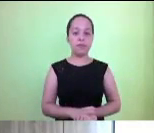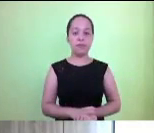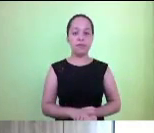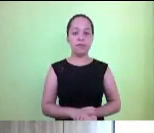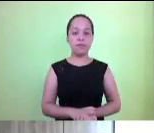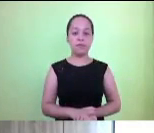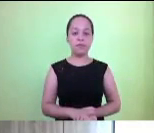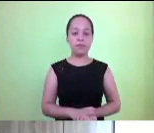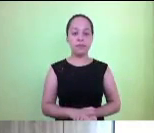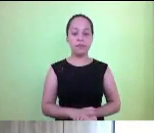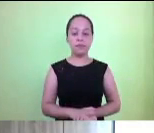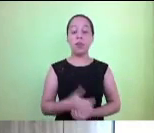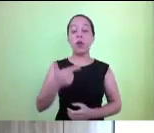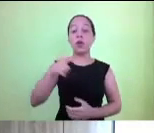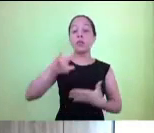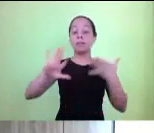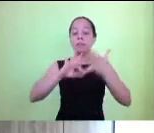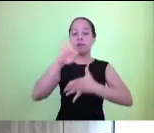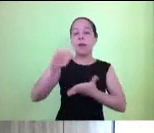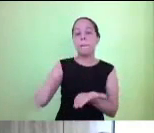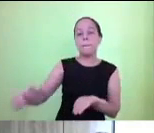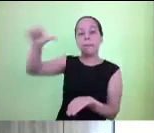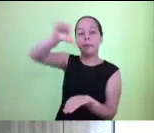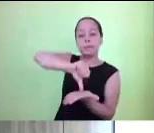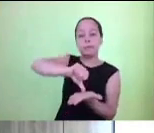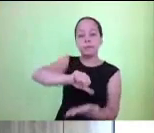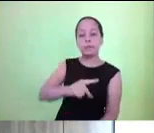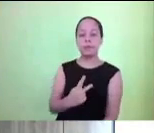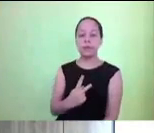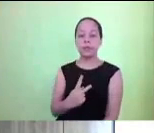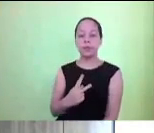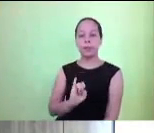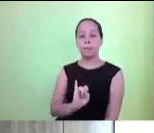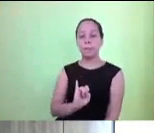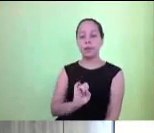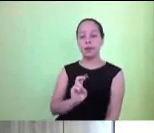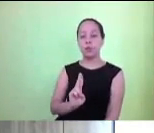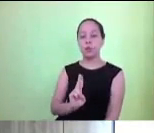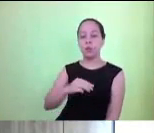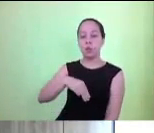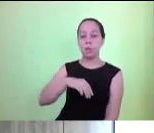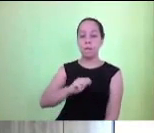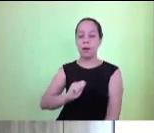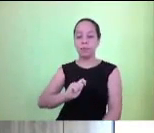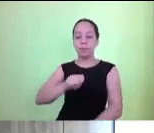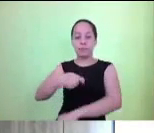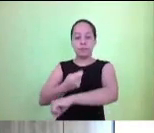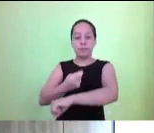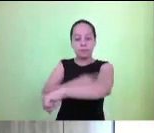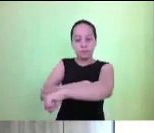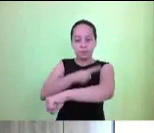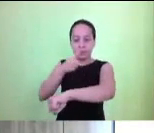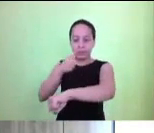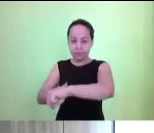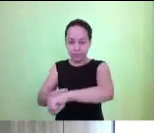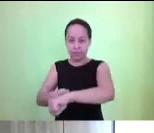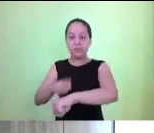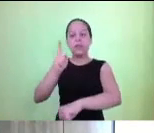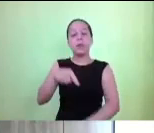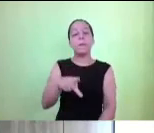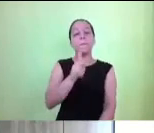Próximo sorteio, Polo Piuma. Vagas destinadas a professores do IFES portadores de diplomas de bacharelado